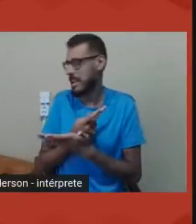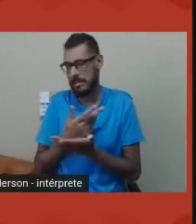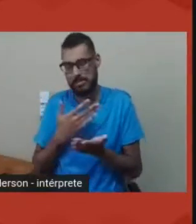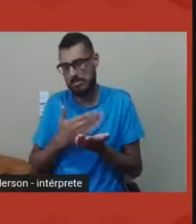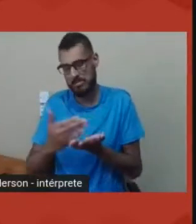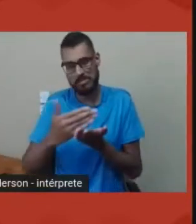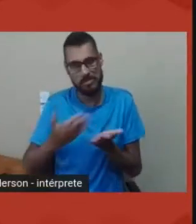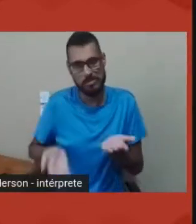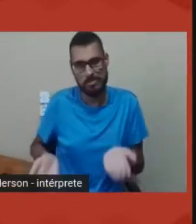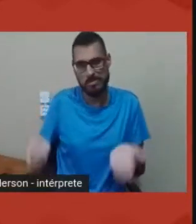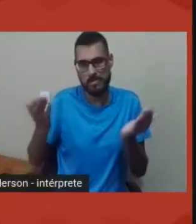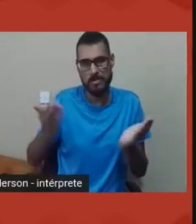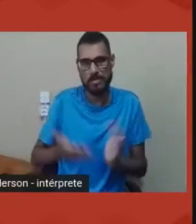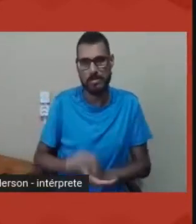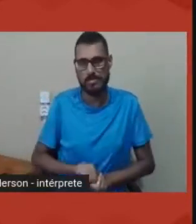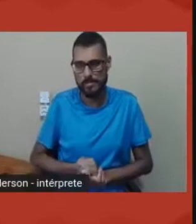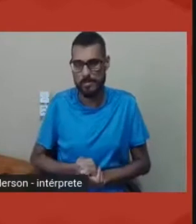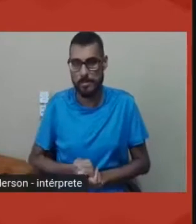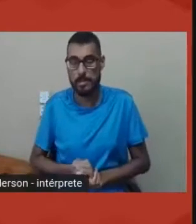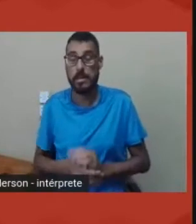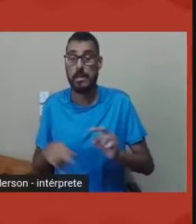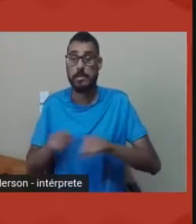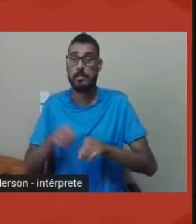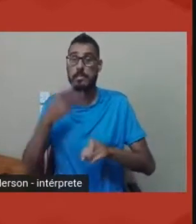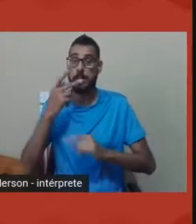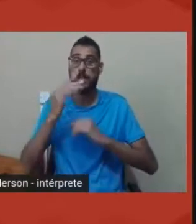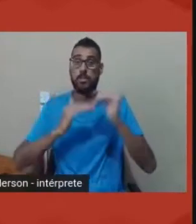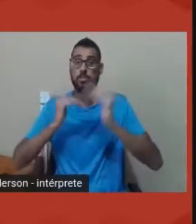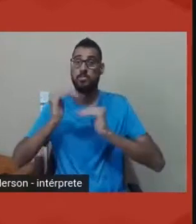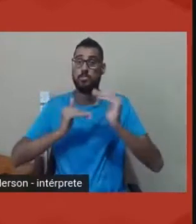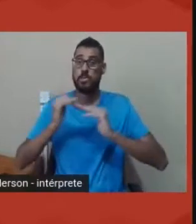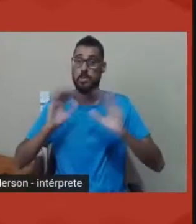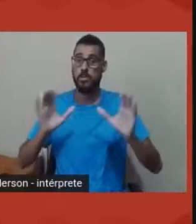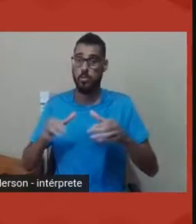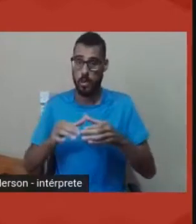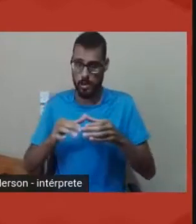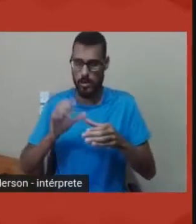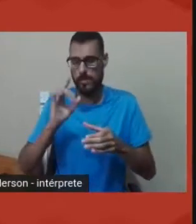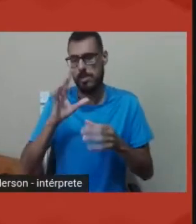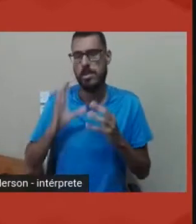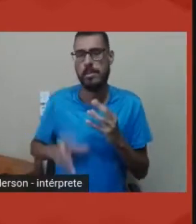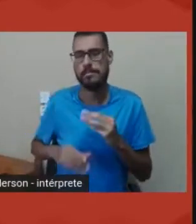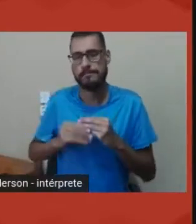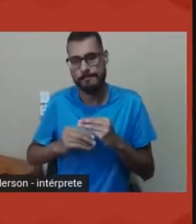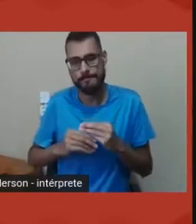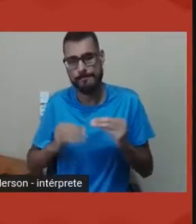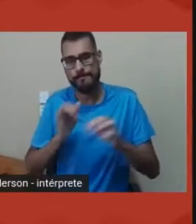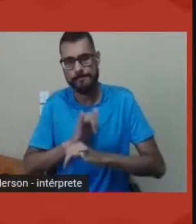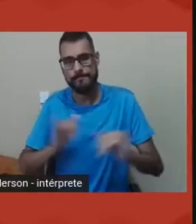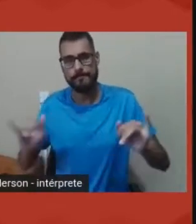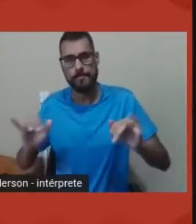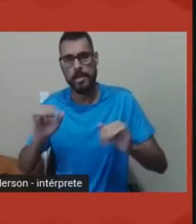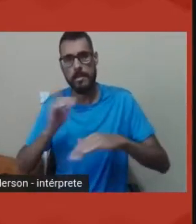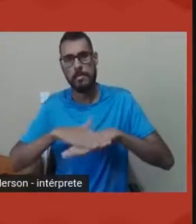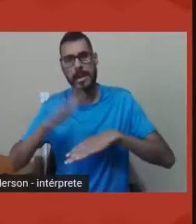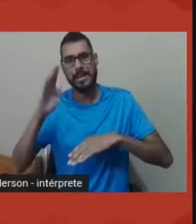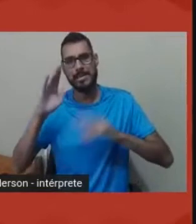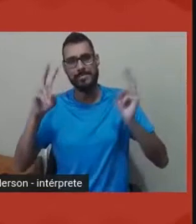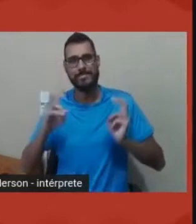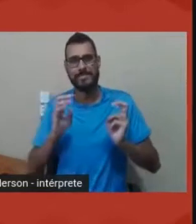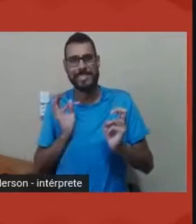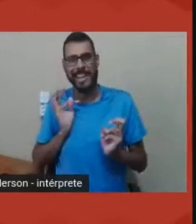Mas a responsável. Pessoal, por falar em construção coletiva, só fazer uma colocação aqui, técnica,